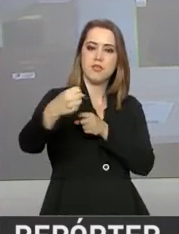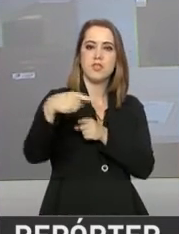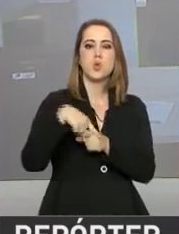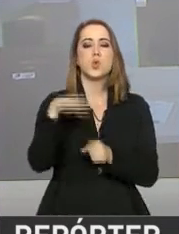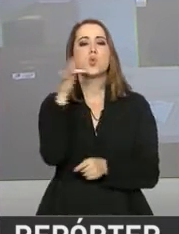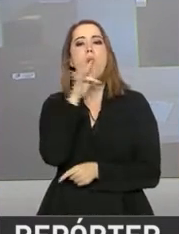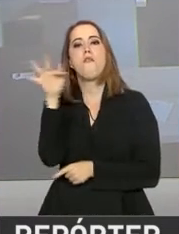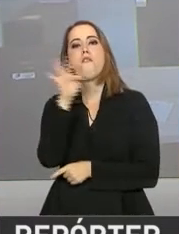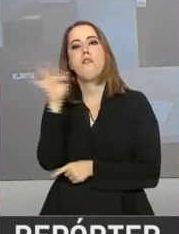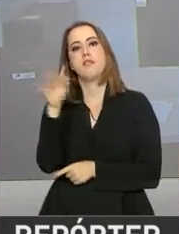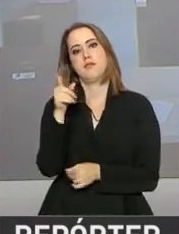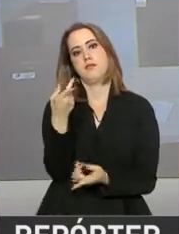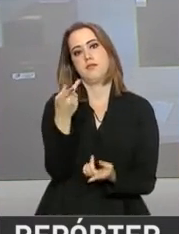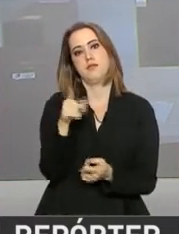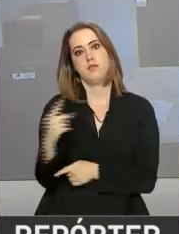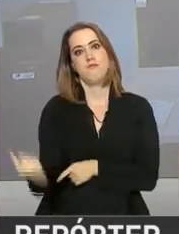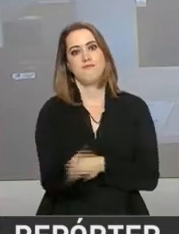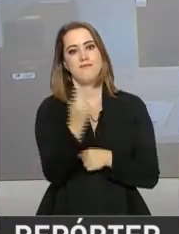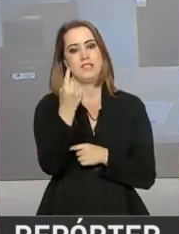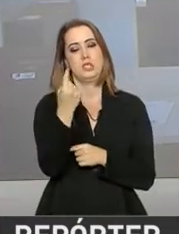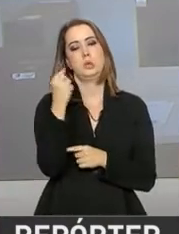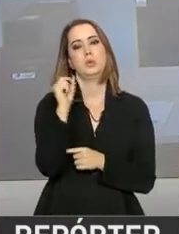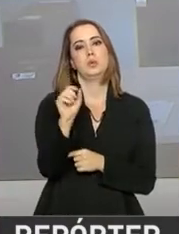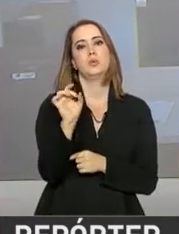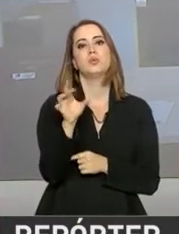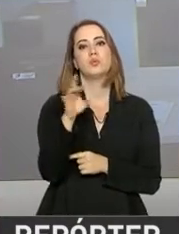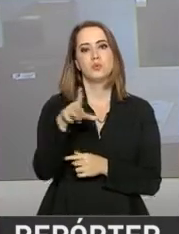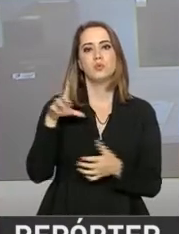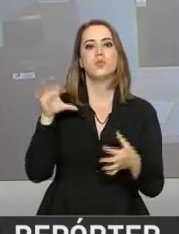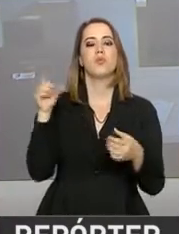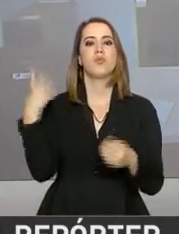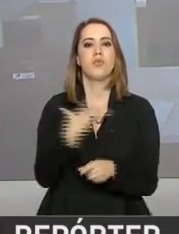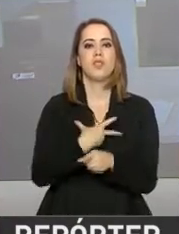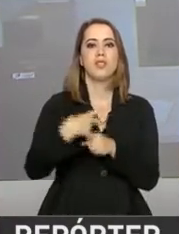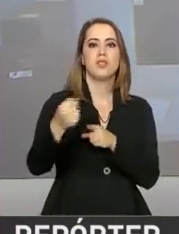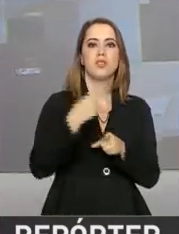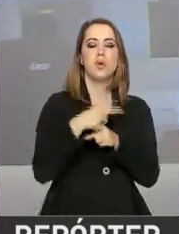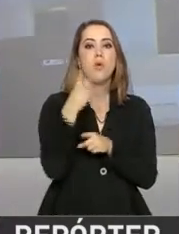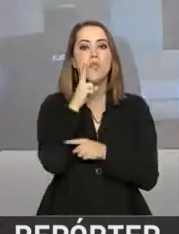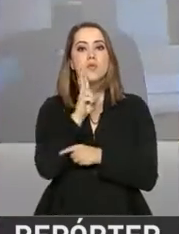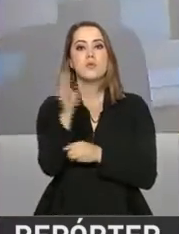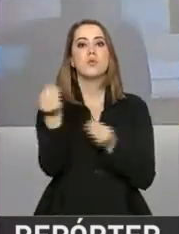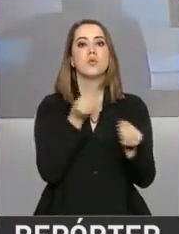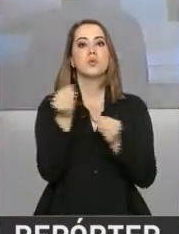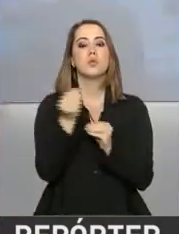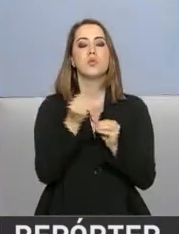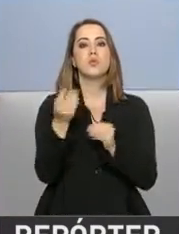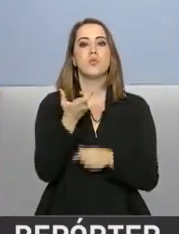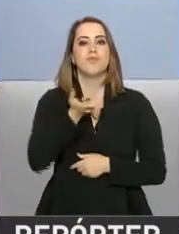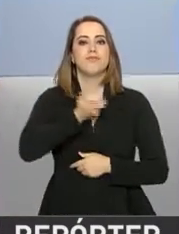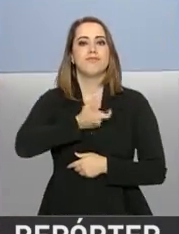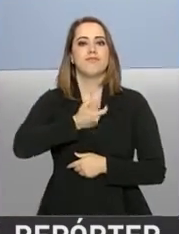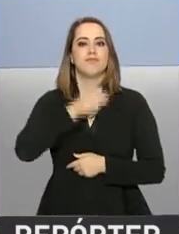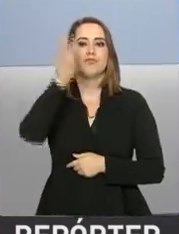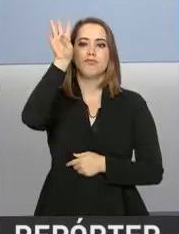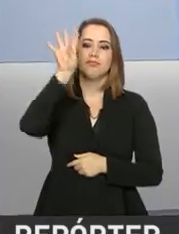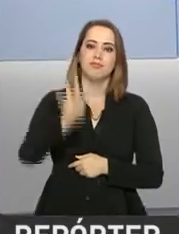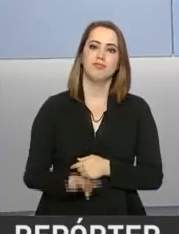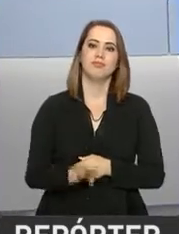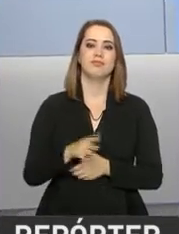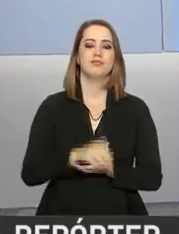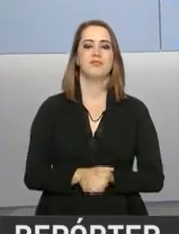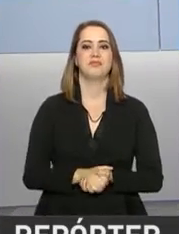francês foi por decisão unânime dos árbitros com mais esta conquista vamos ver então como está o quadro de medalhas